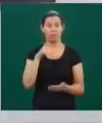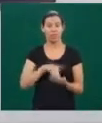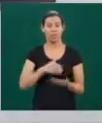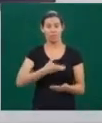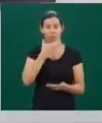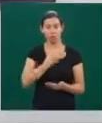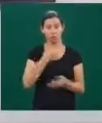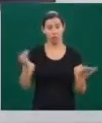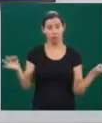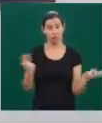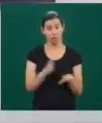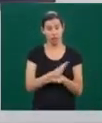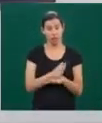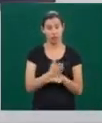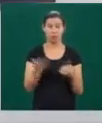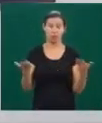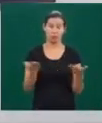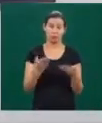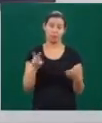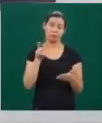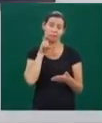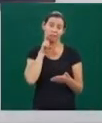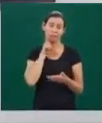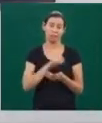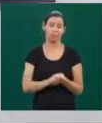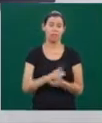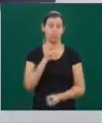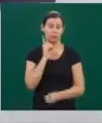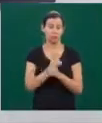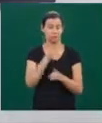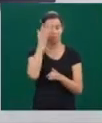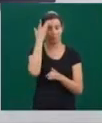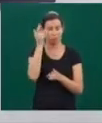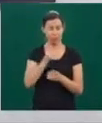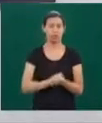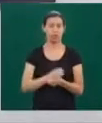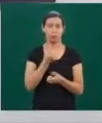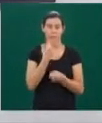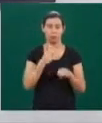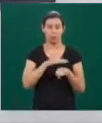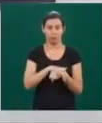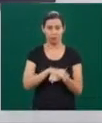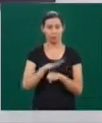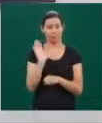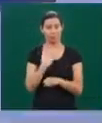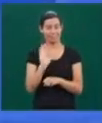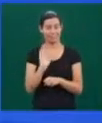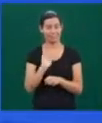termina aqui. Bom restinho de feriado para você. A gente volta a se encontrar amanhã. Boa noite e até lá.